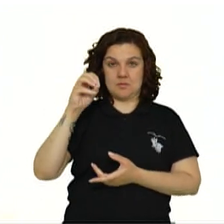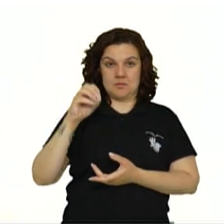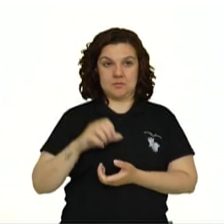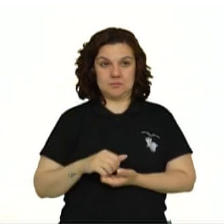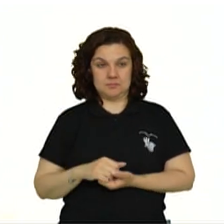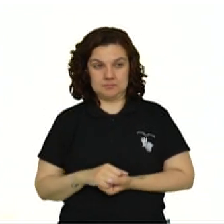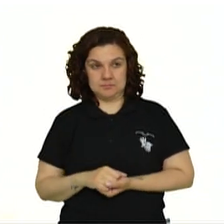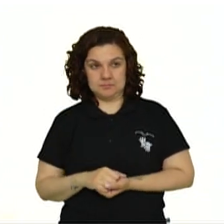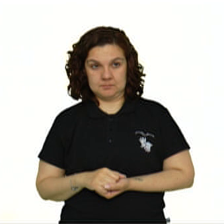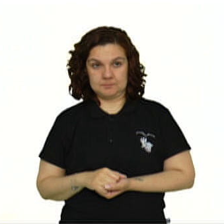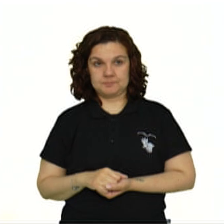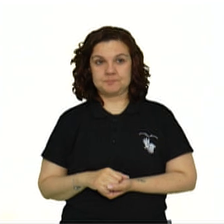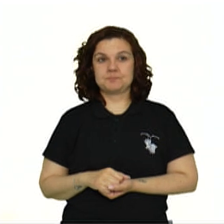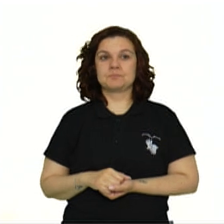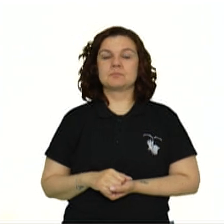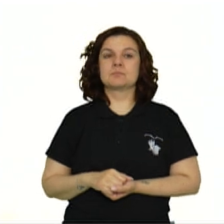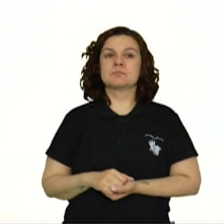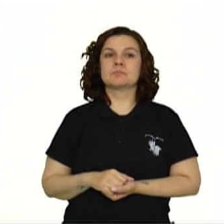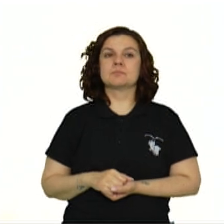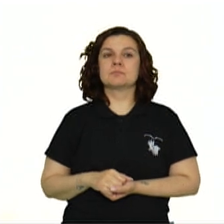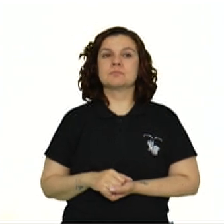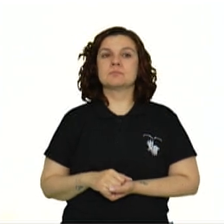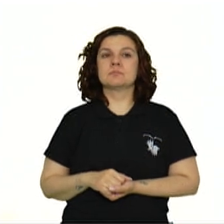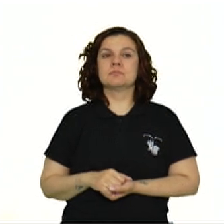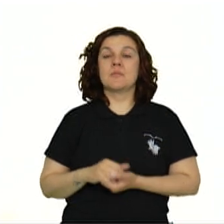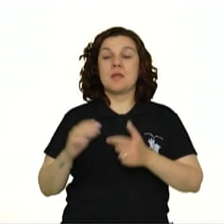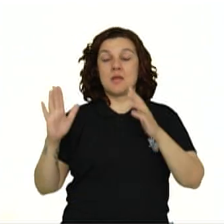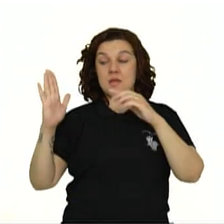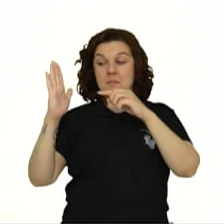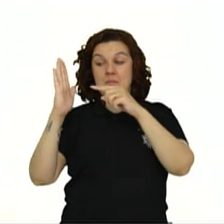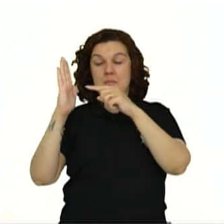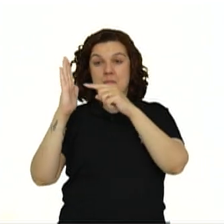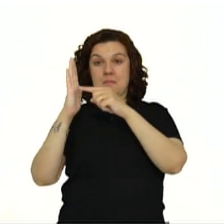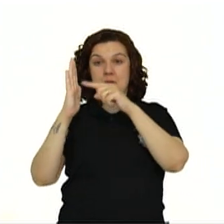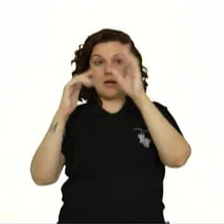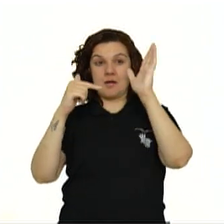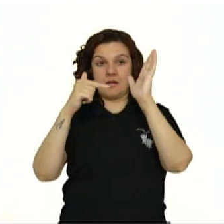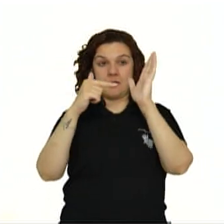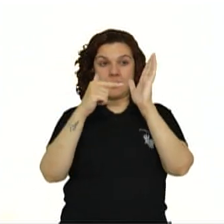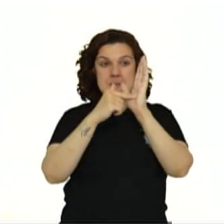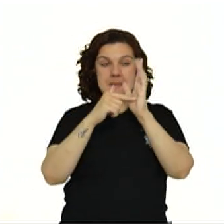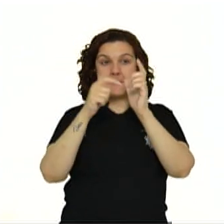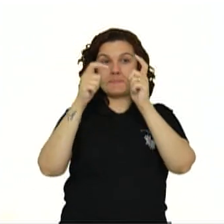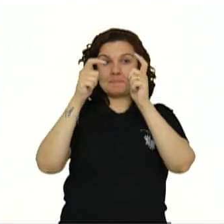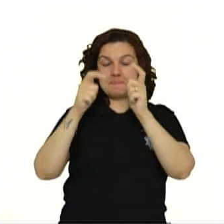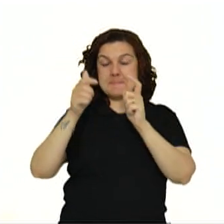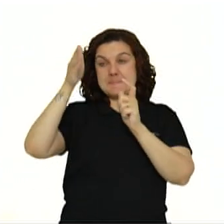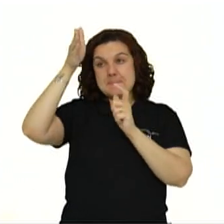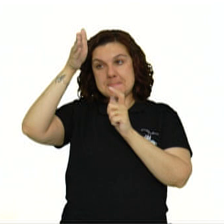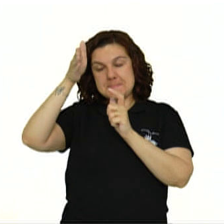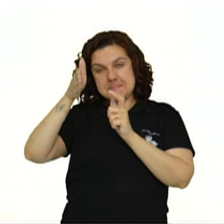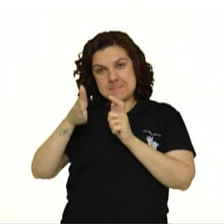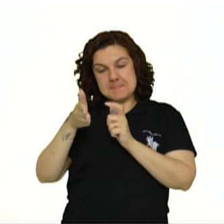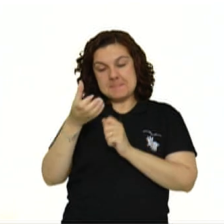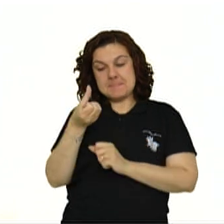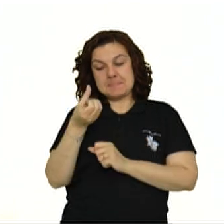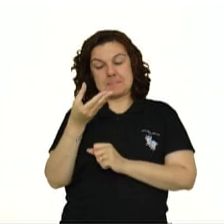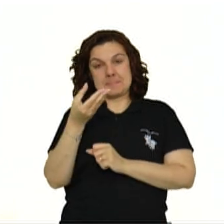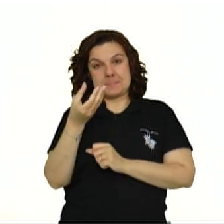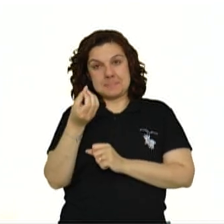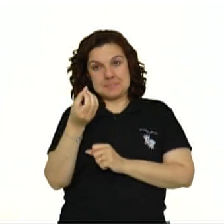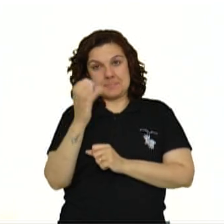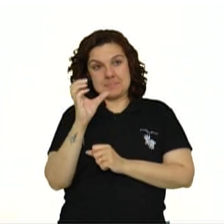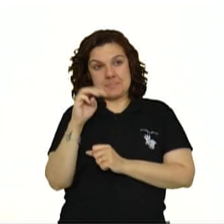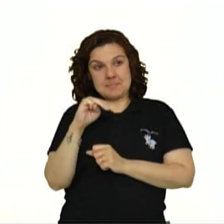40, informação do enunciado, que tangencia lados de um retângulo e o comprimento total da placa é